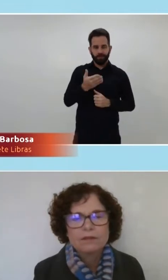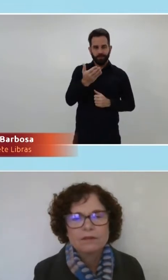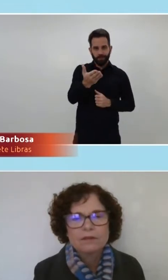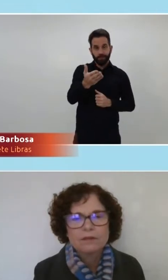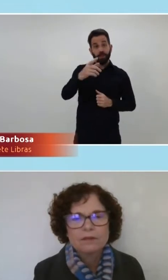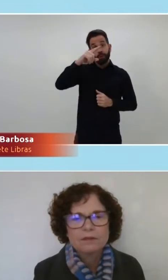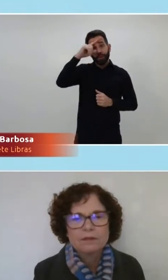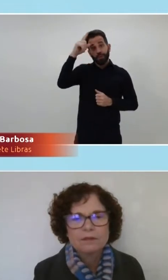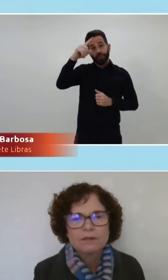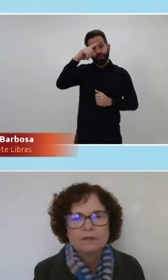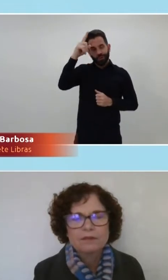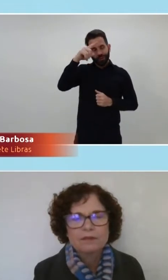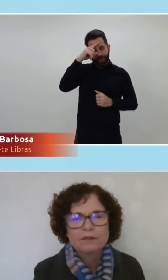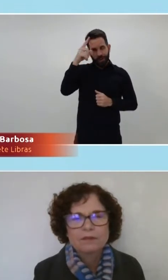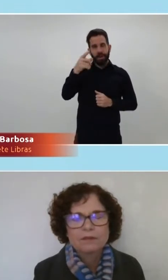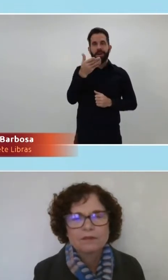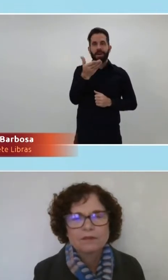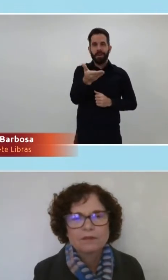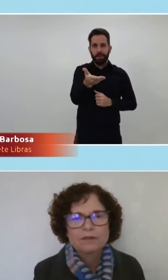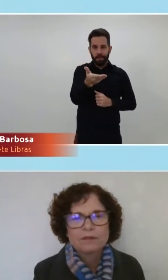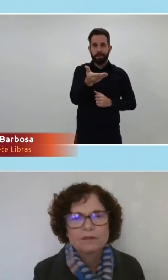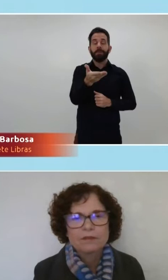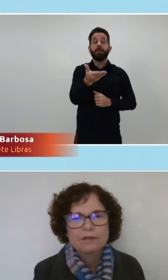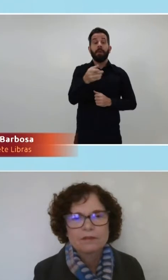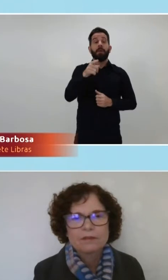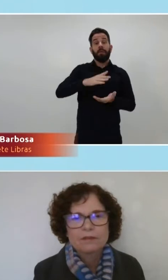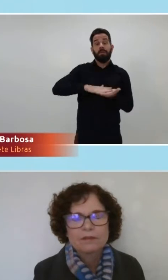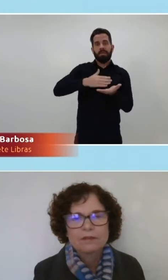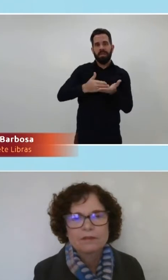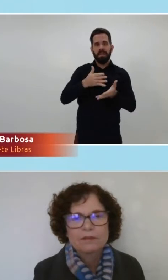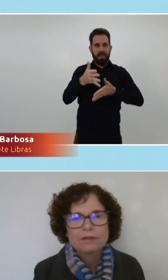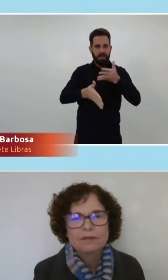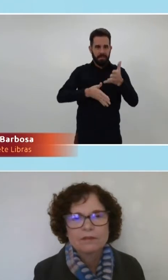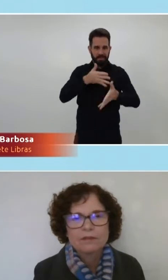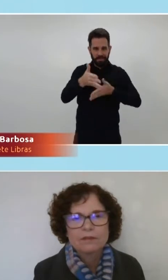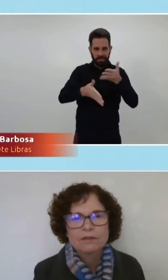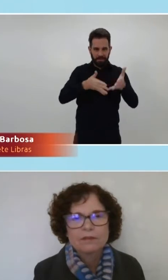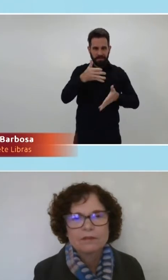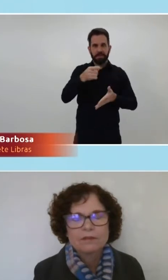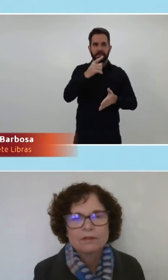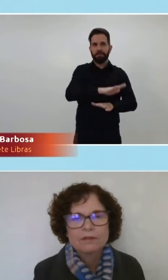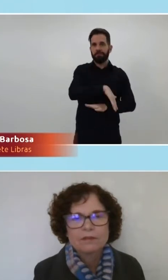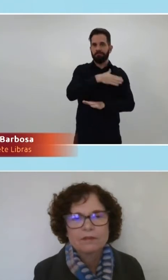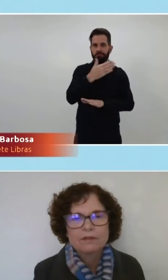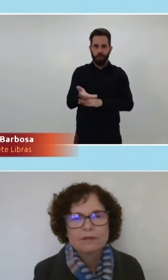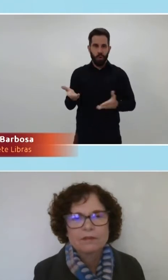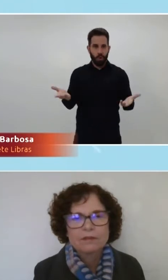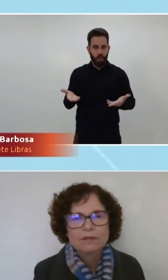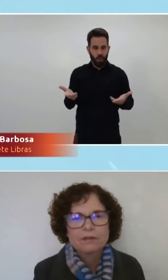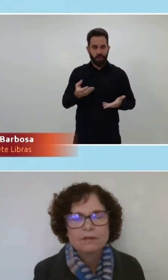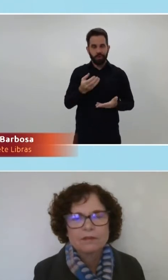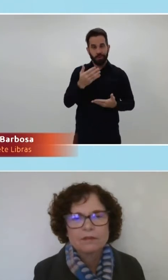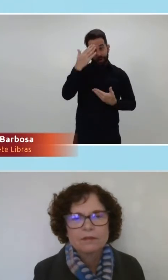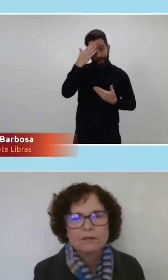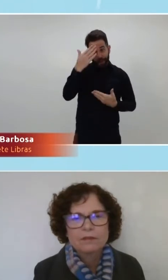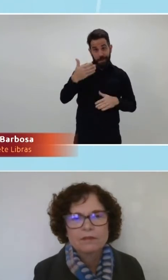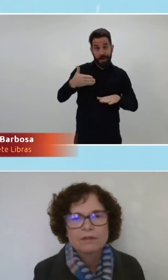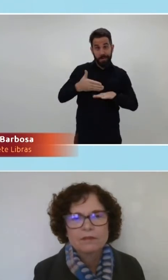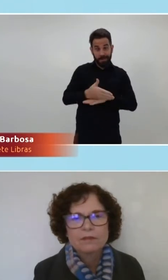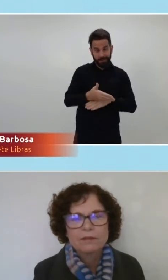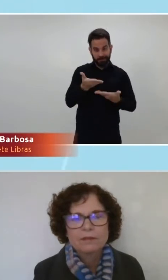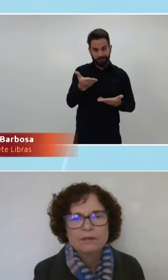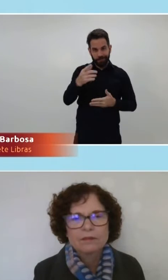professor Diego Barbosa, que vai fazer a interpretação para Libras durante todo o programa de hoje. Muito obrigada pela sua presença, professor